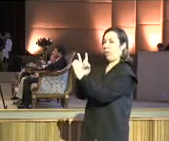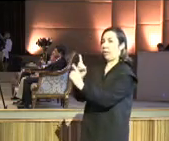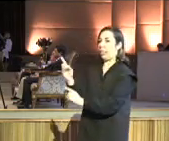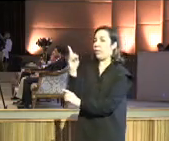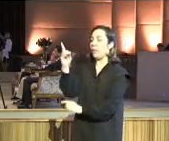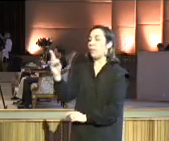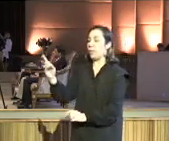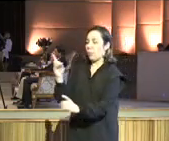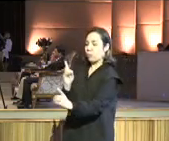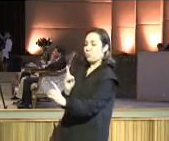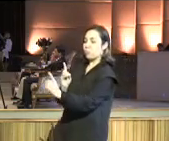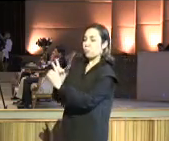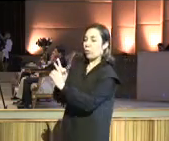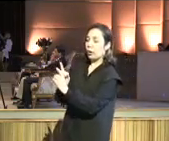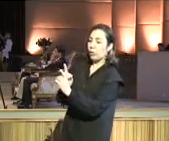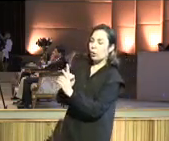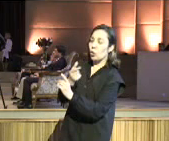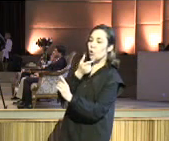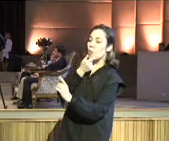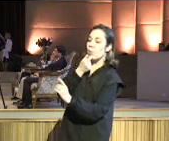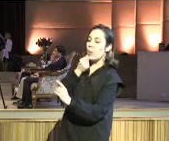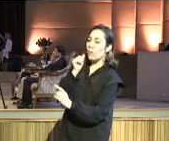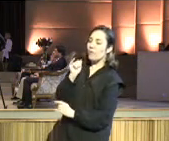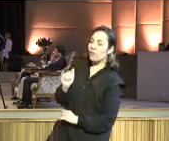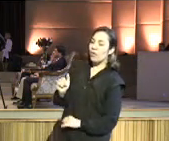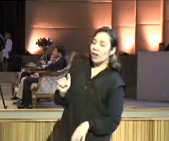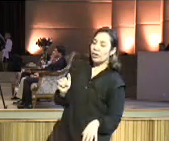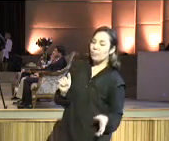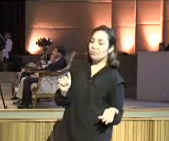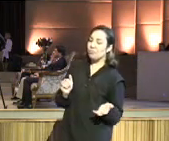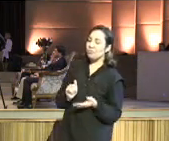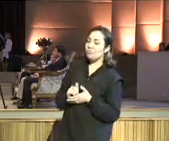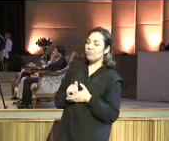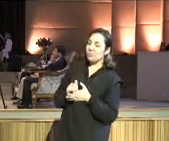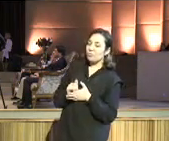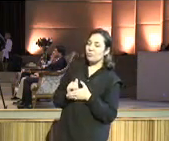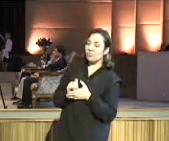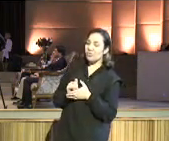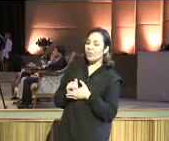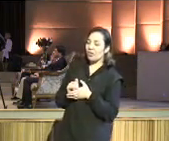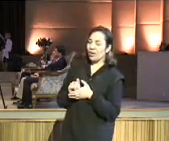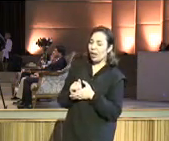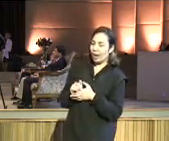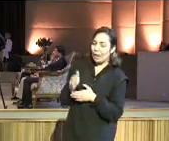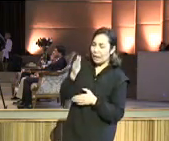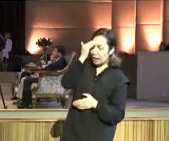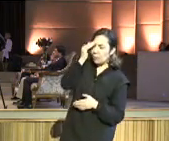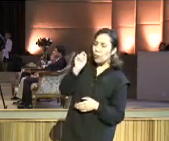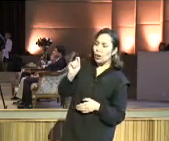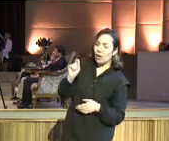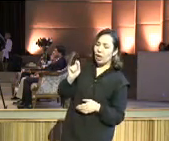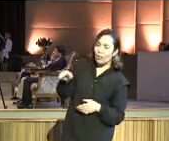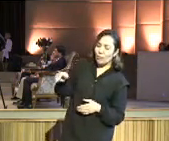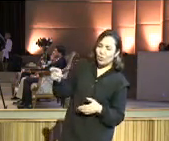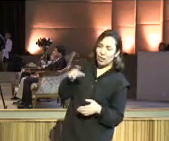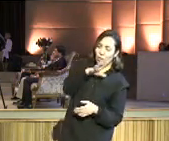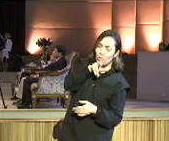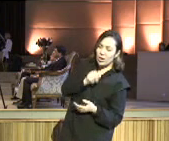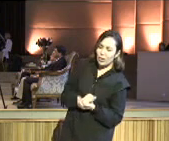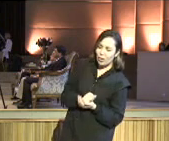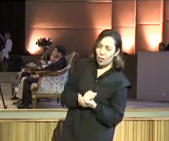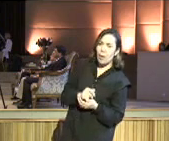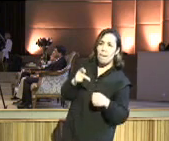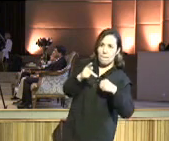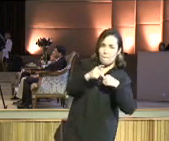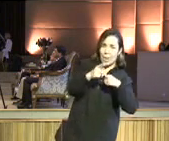tá? E num lugar mais alto, pegava pedras e jogava